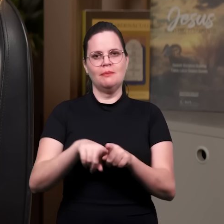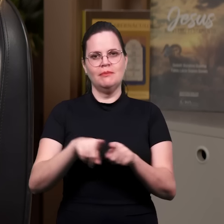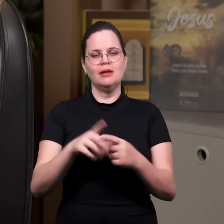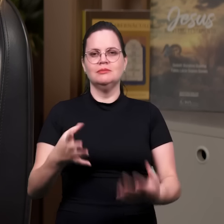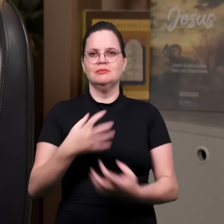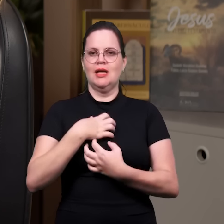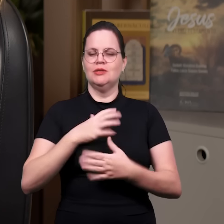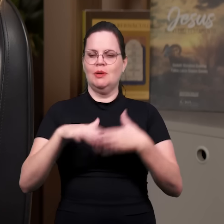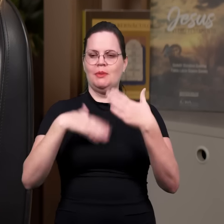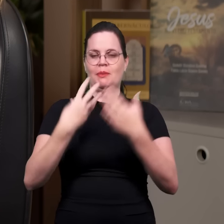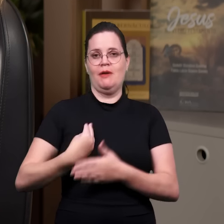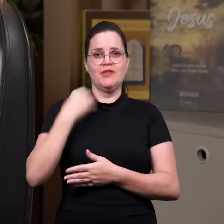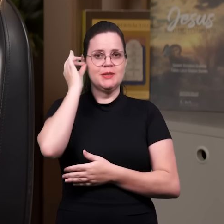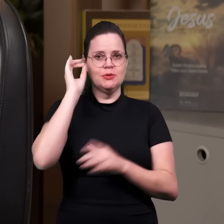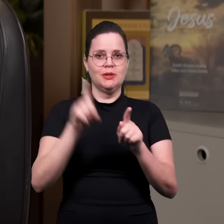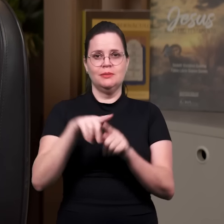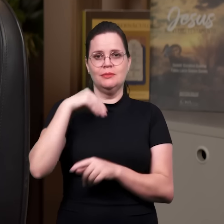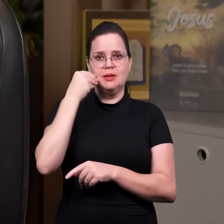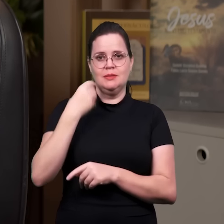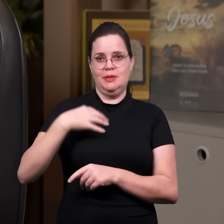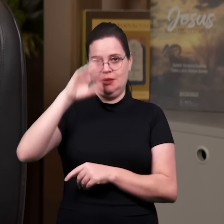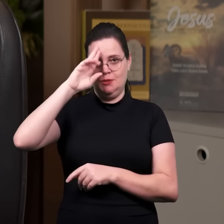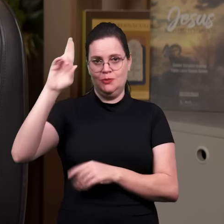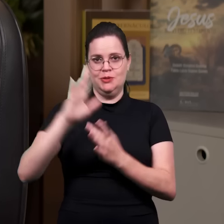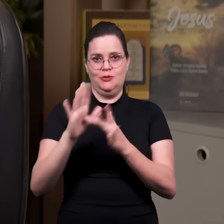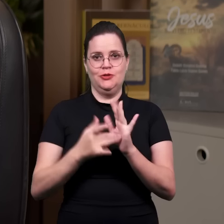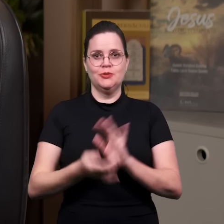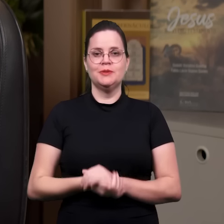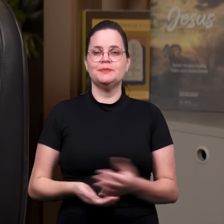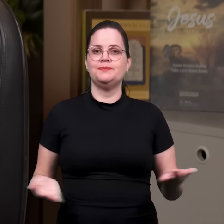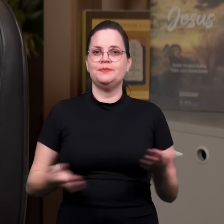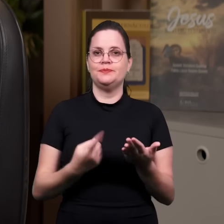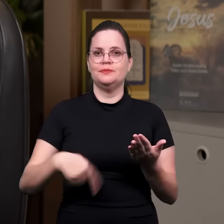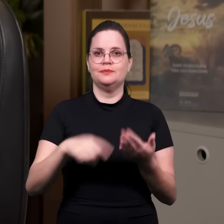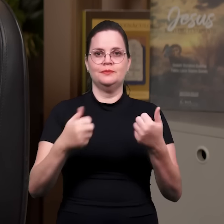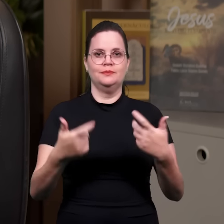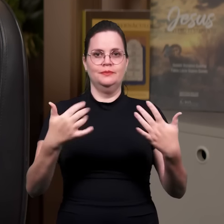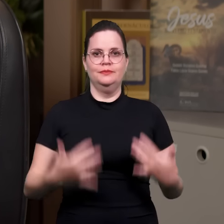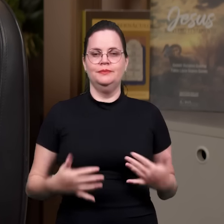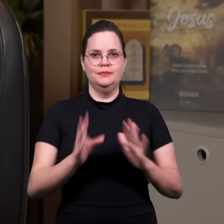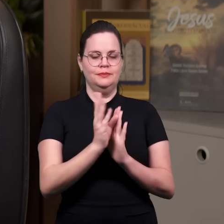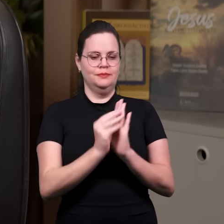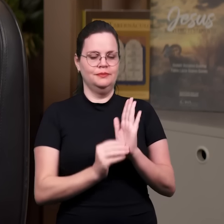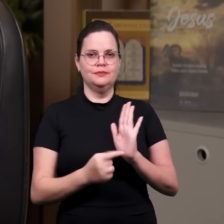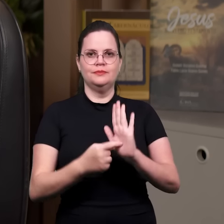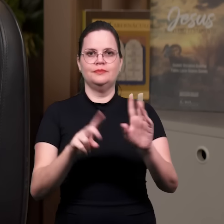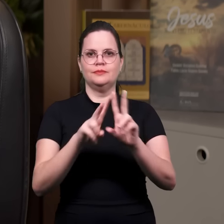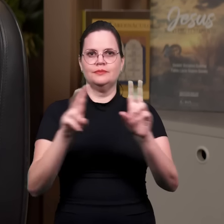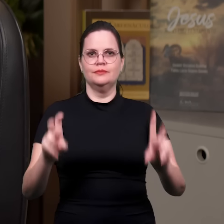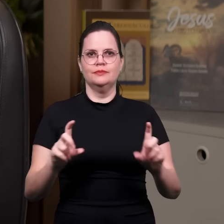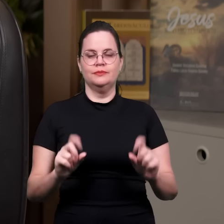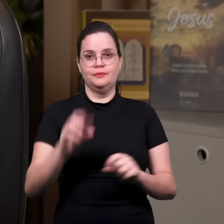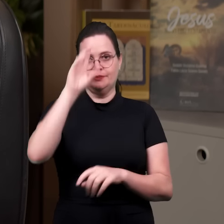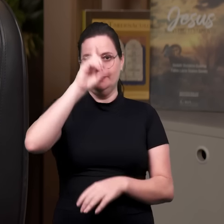uma experiência com o nosso Senhor. Nós iremos abordar neste conteúdo as